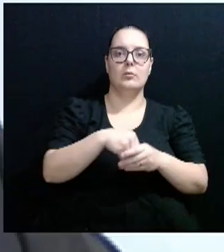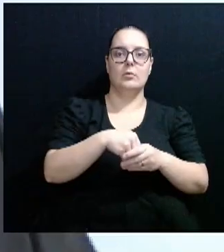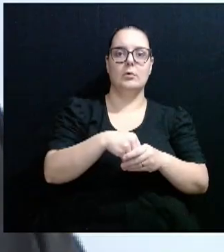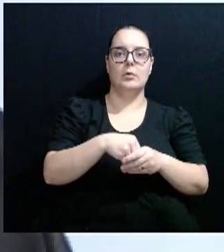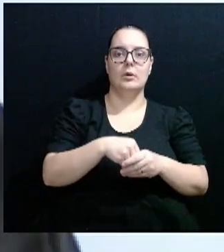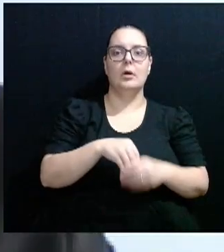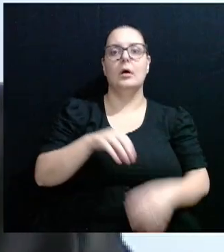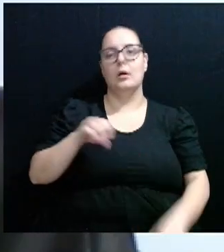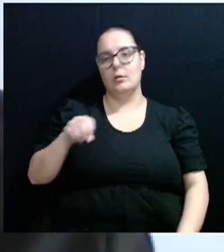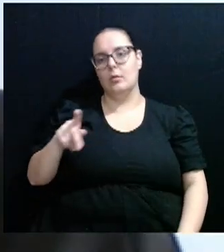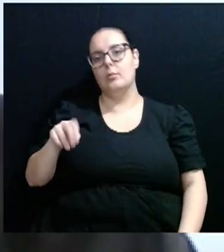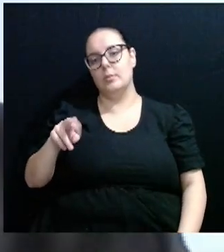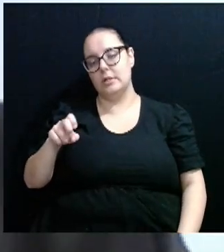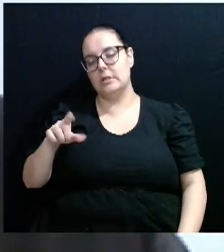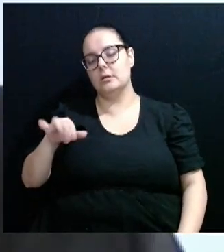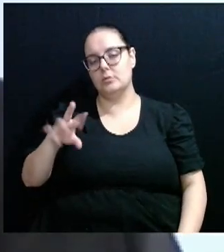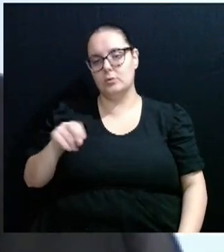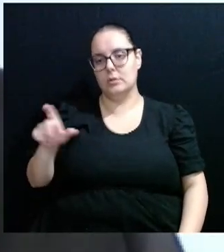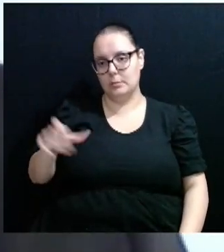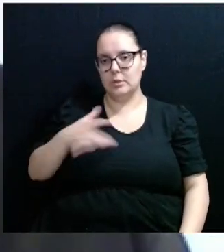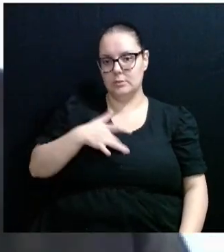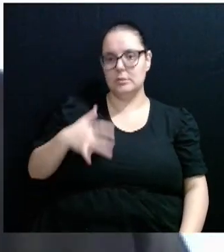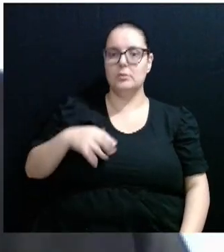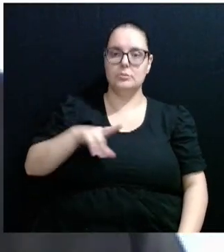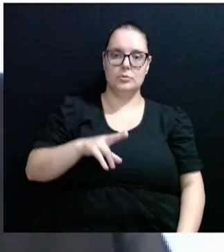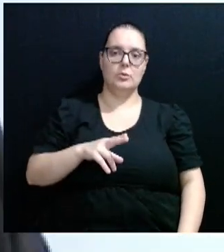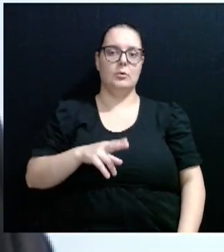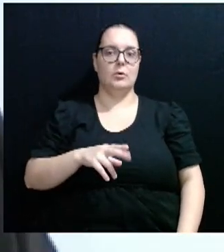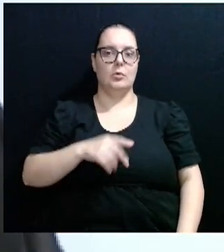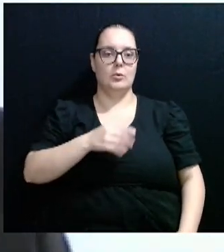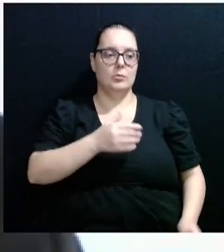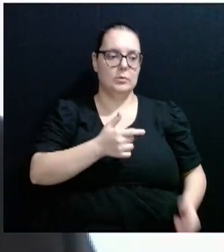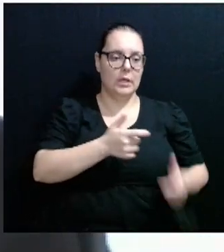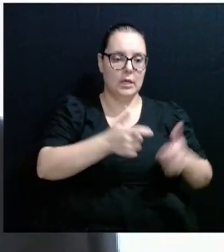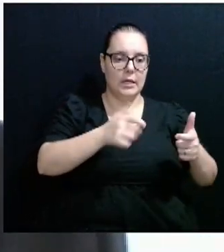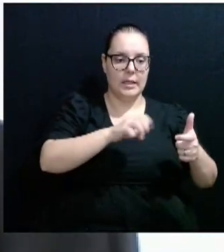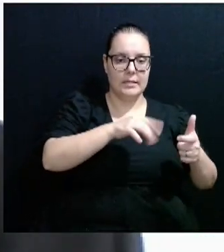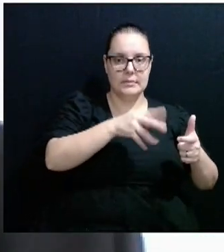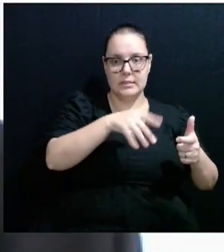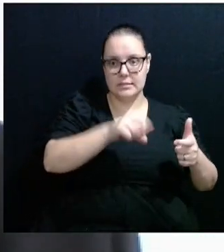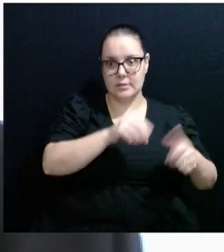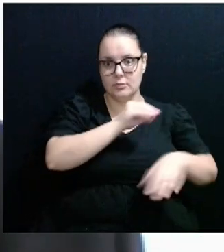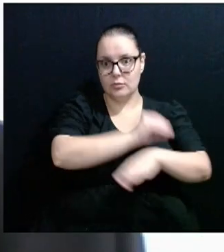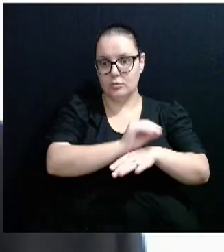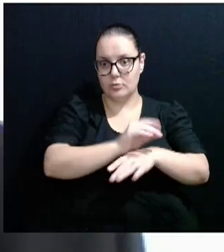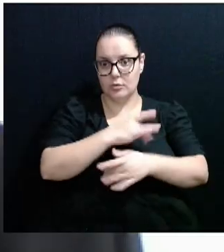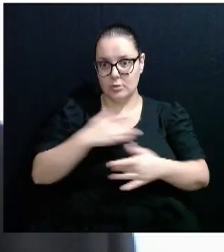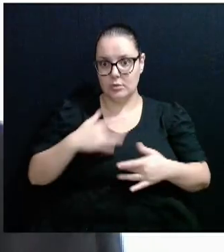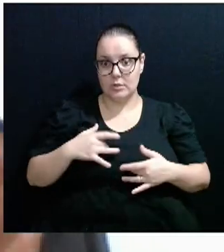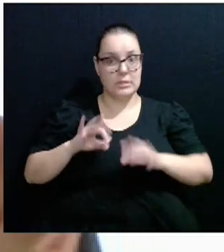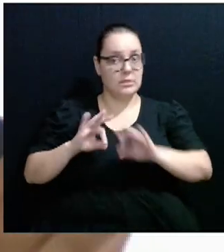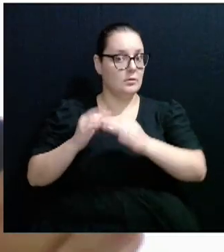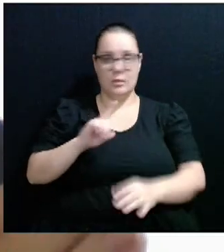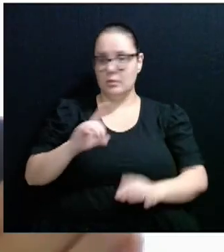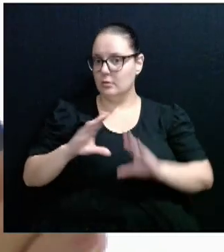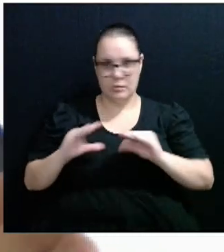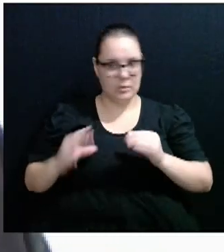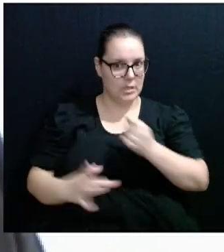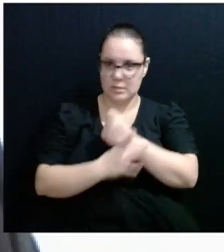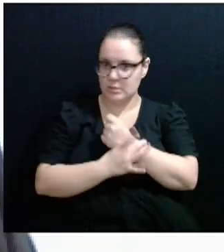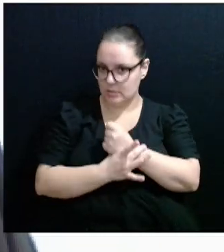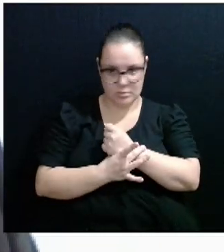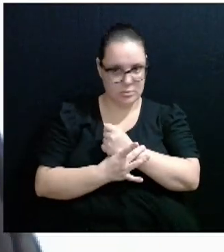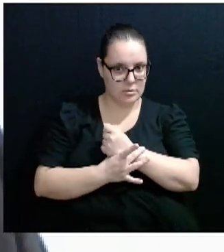ou à extensão do cuidado hospitalar. Se a família não está confortável com